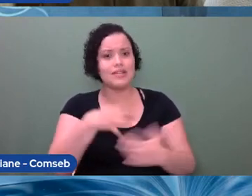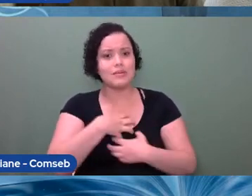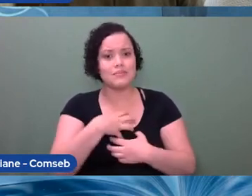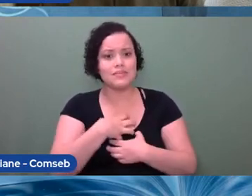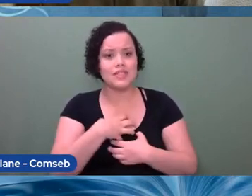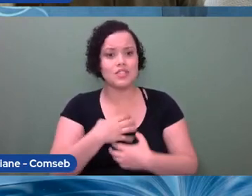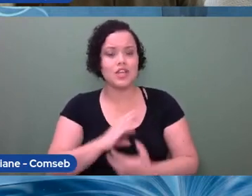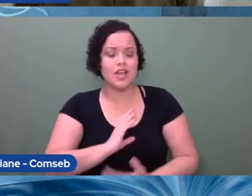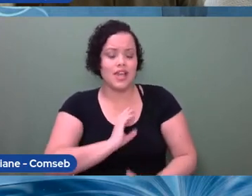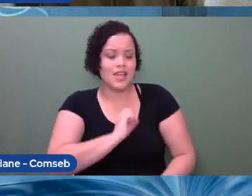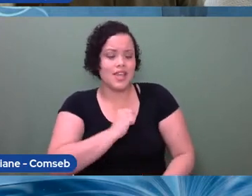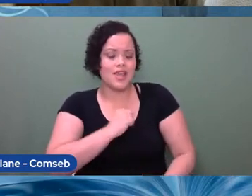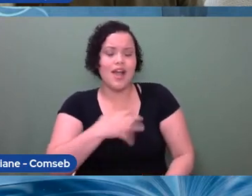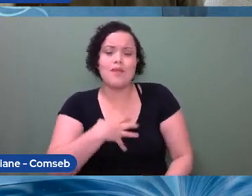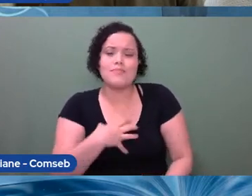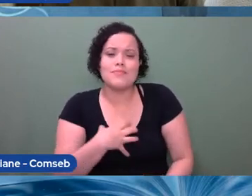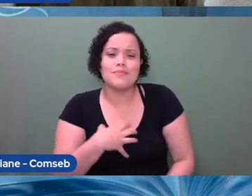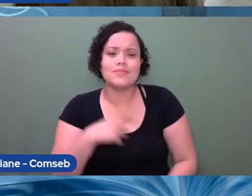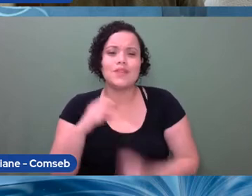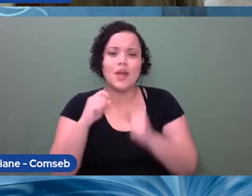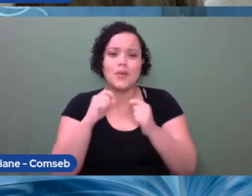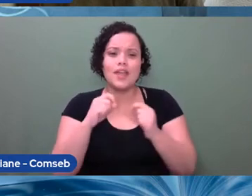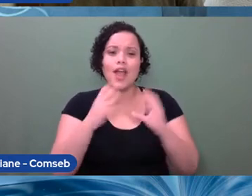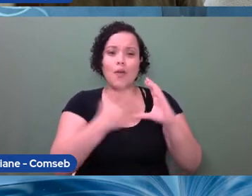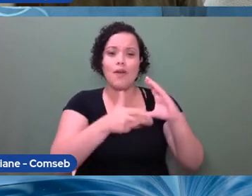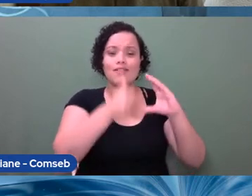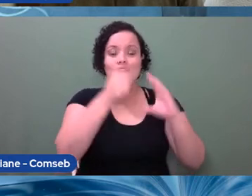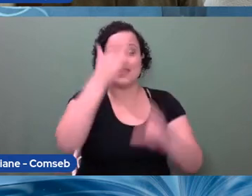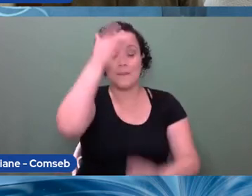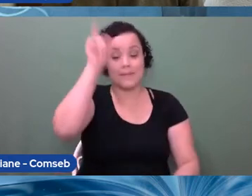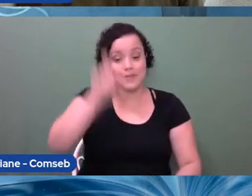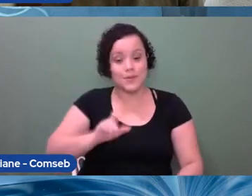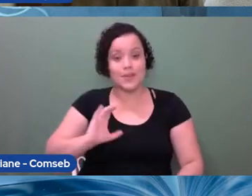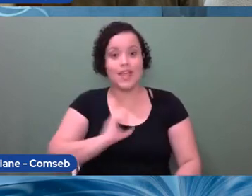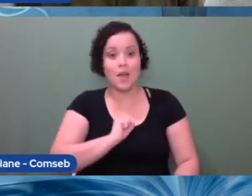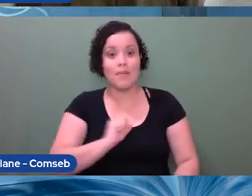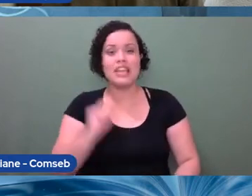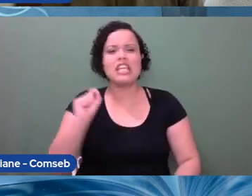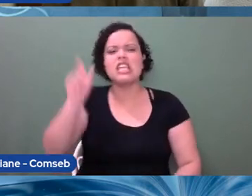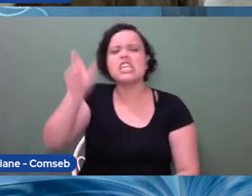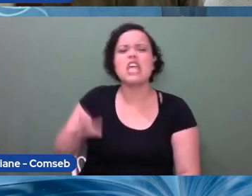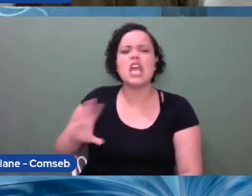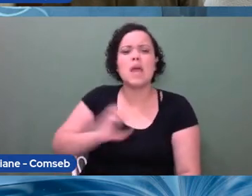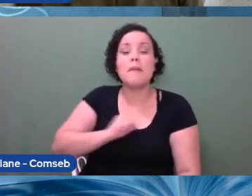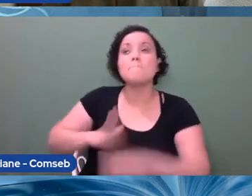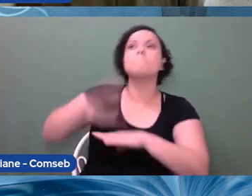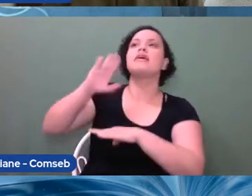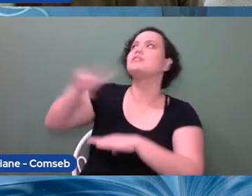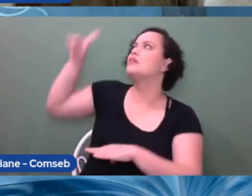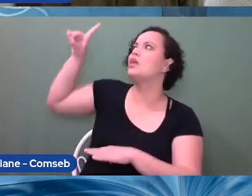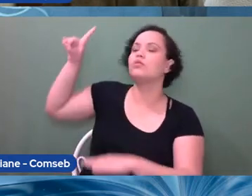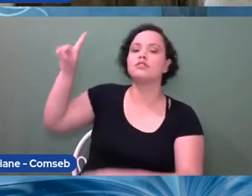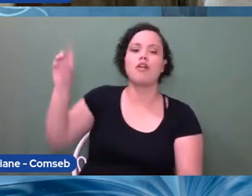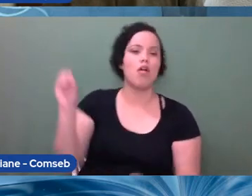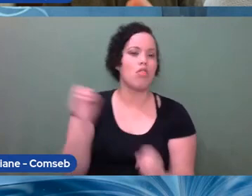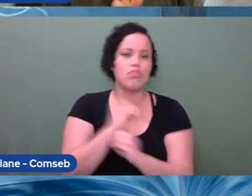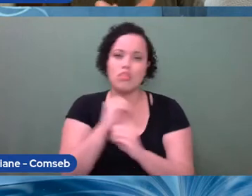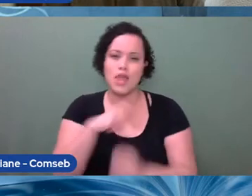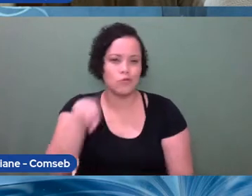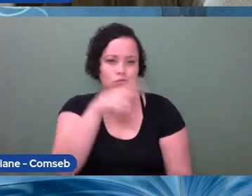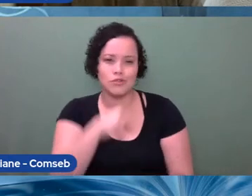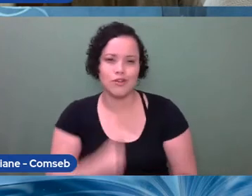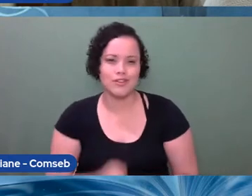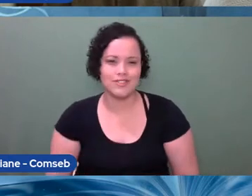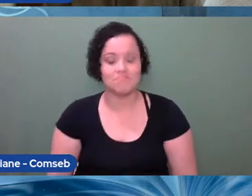o quê? É o atributo daquele que ama. E quem ama mais do que Deus? Nenhum de nós. Então, é sim um atributo, embora não